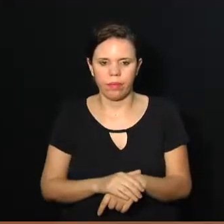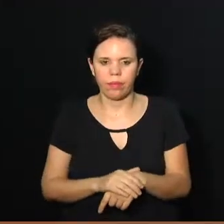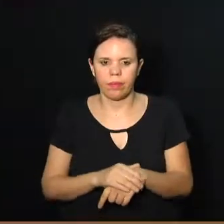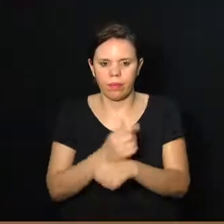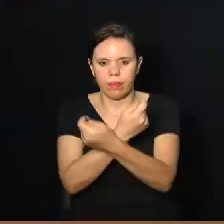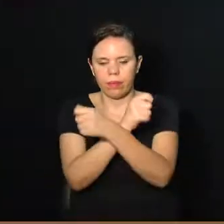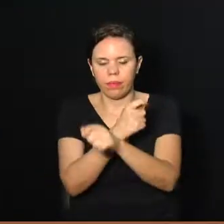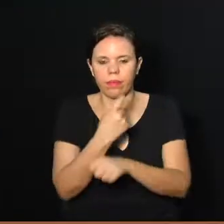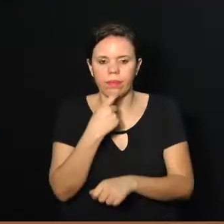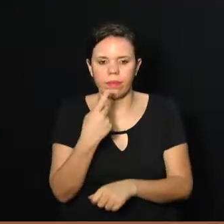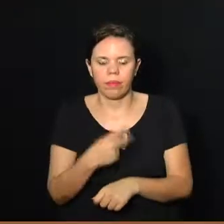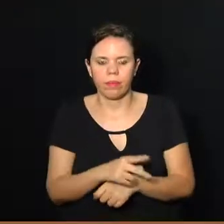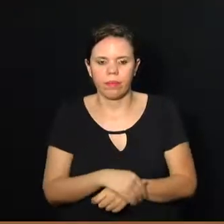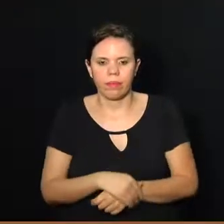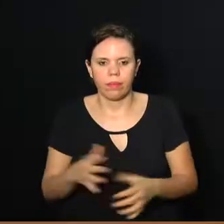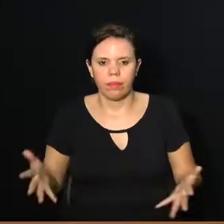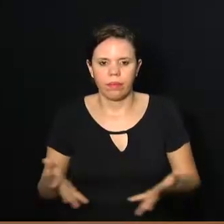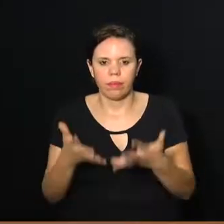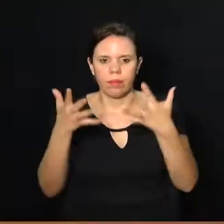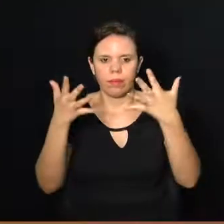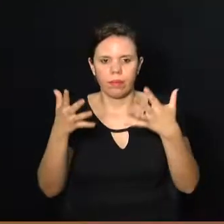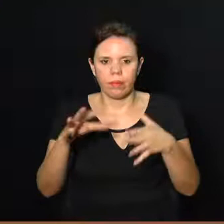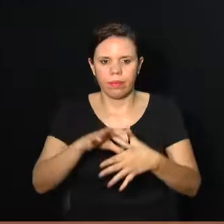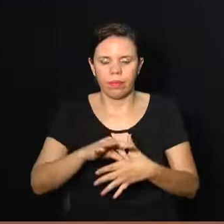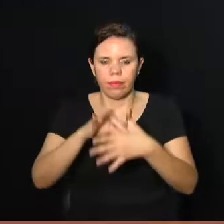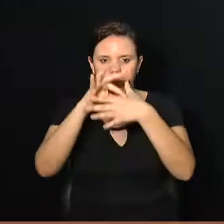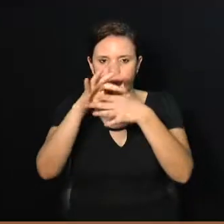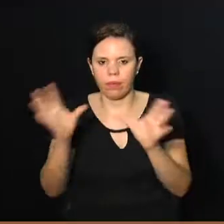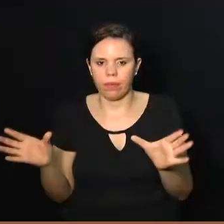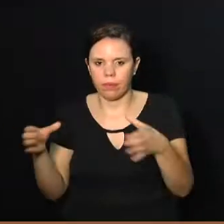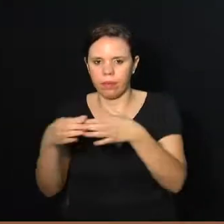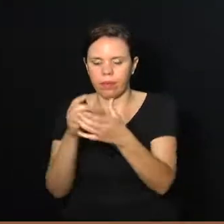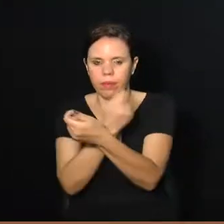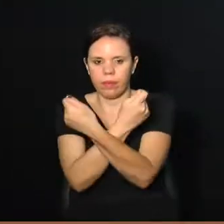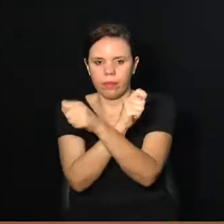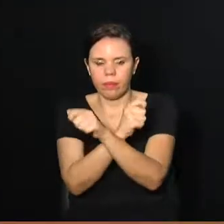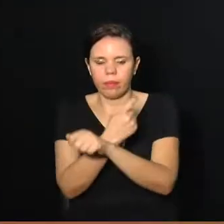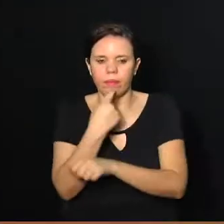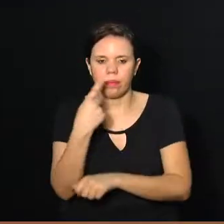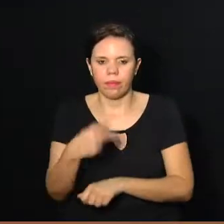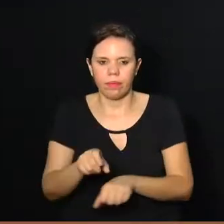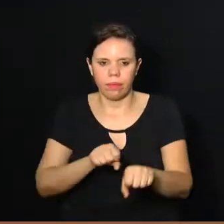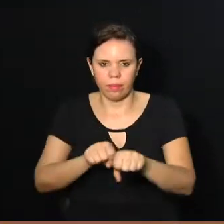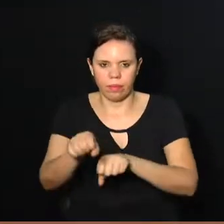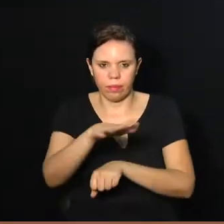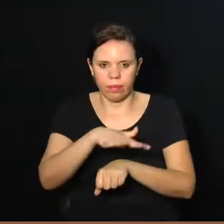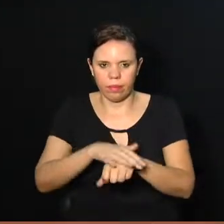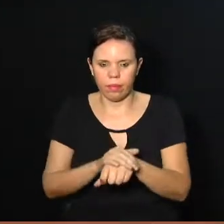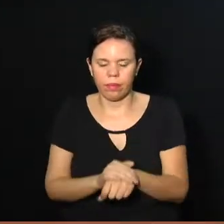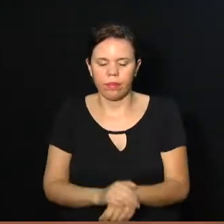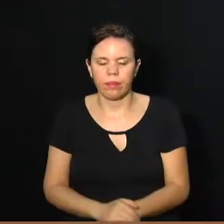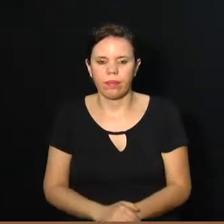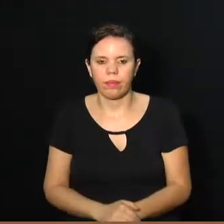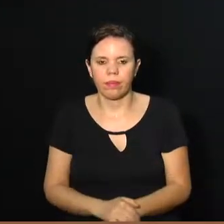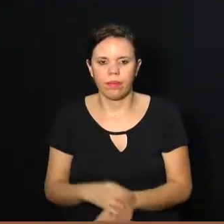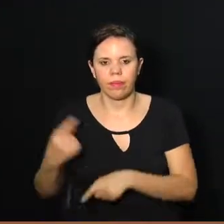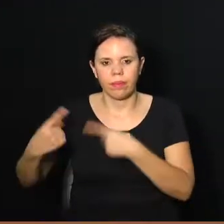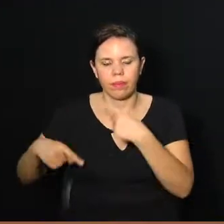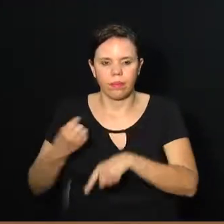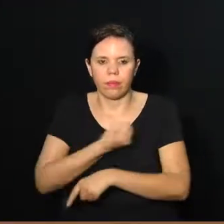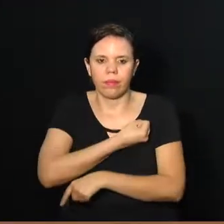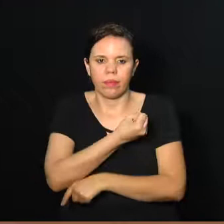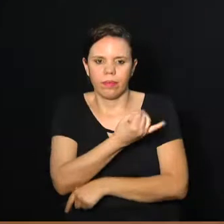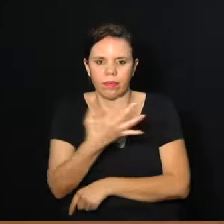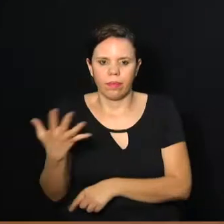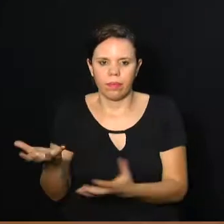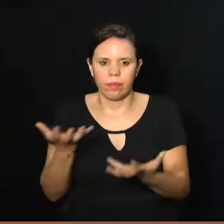Campinas, motivação e criatividade em lideranças de equipe pela PUC Campinas. Mais do que discutir números,